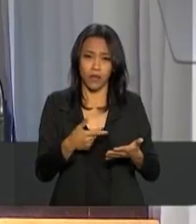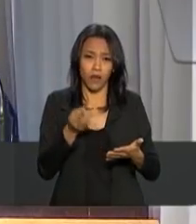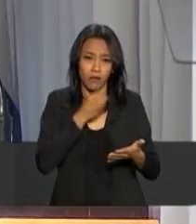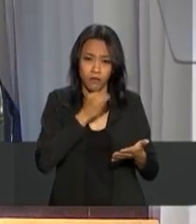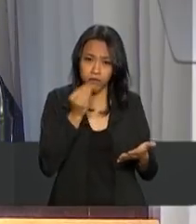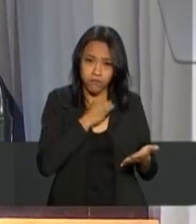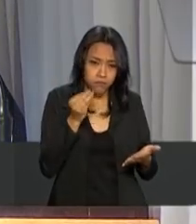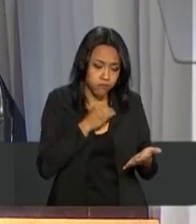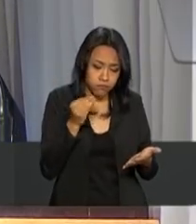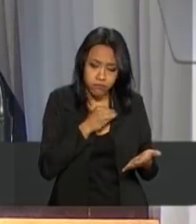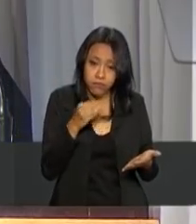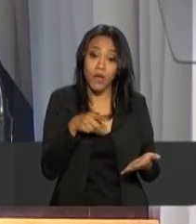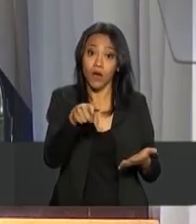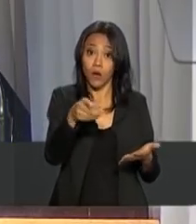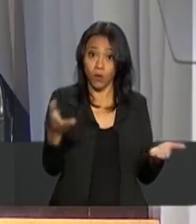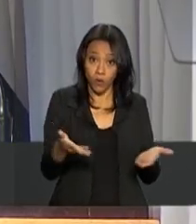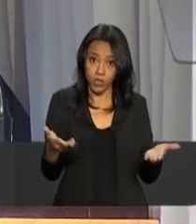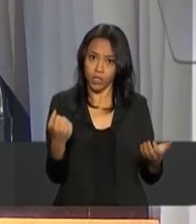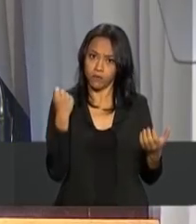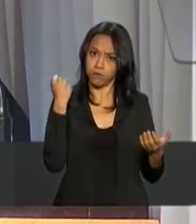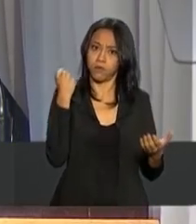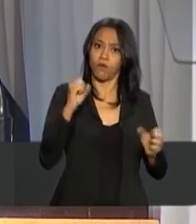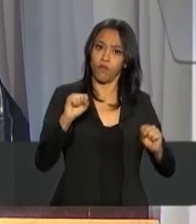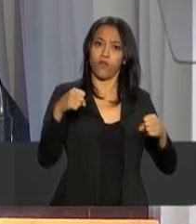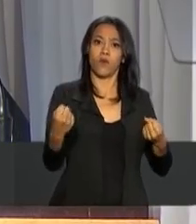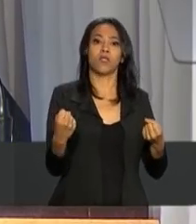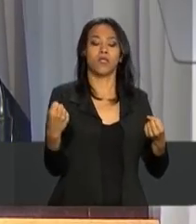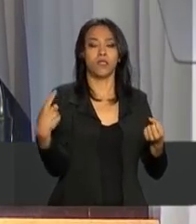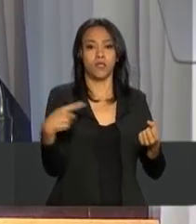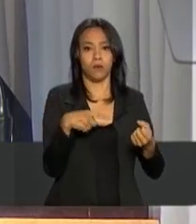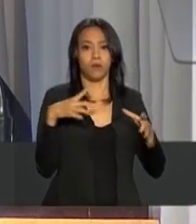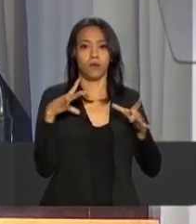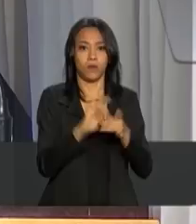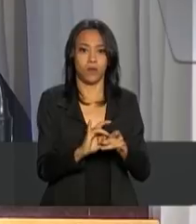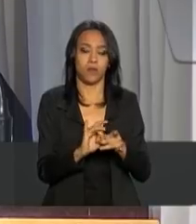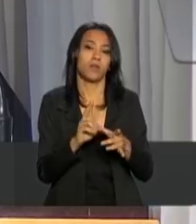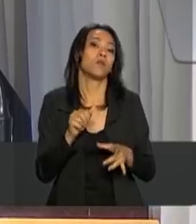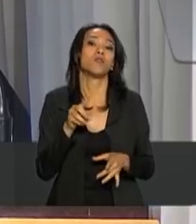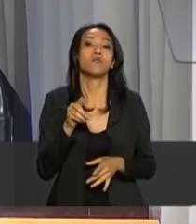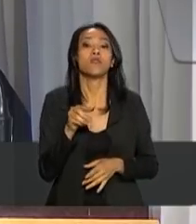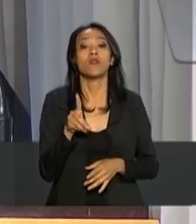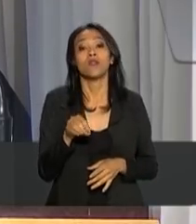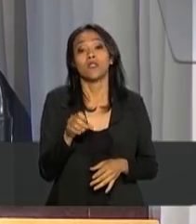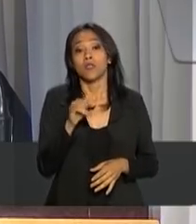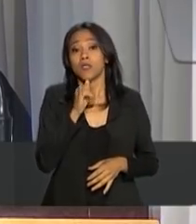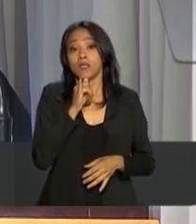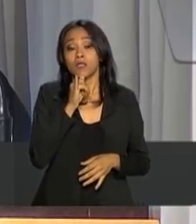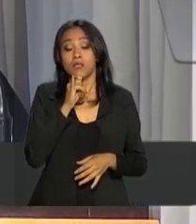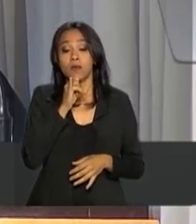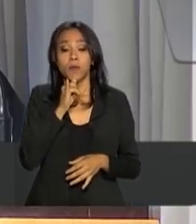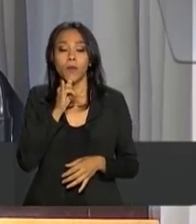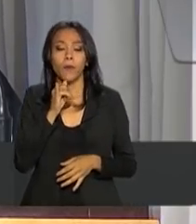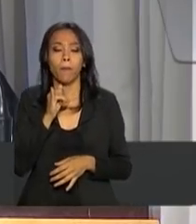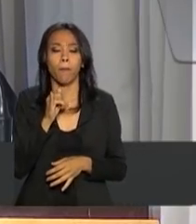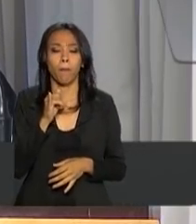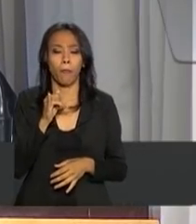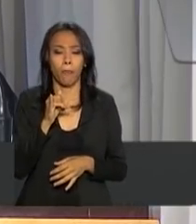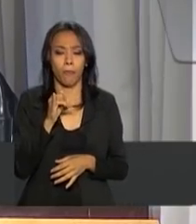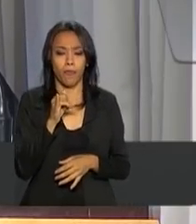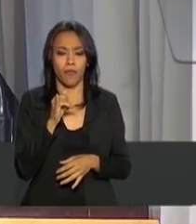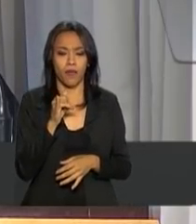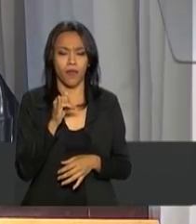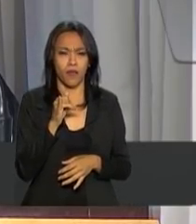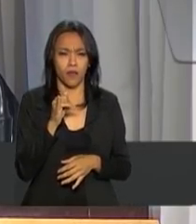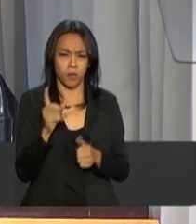eu dei os primeiros passos para isso. Por exemplo, no caso dos municípios, no Greco talvez se recorde,